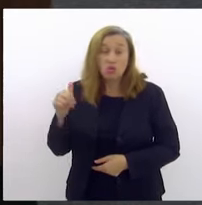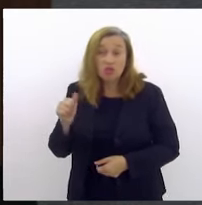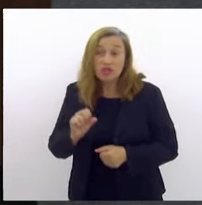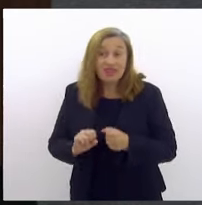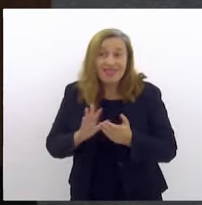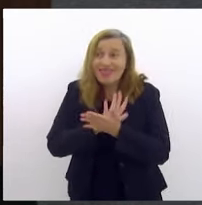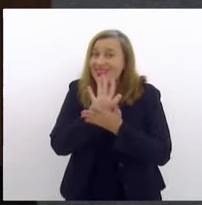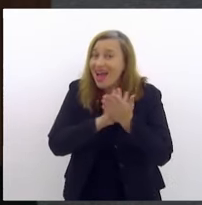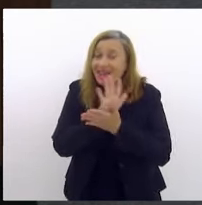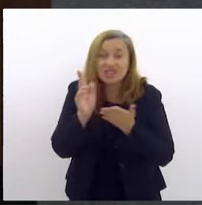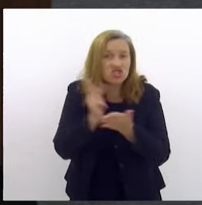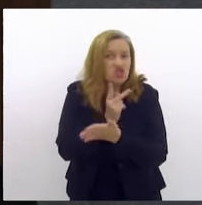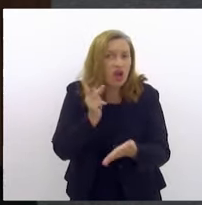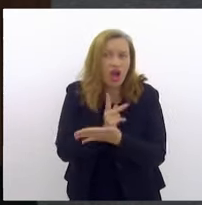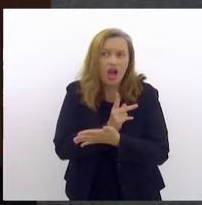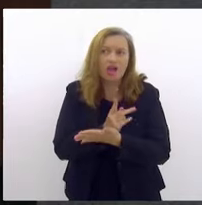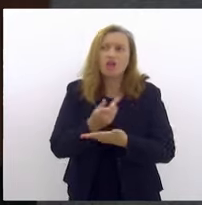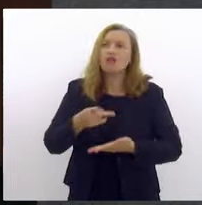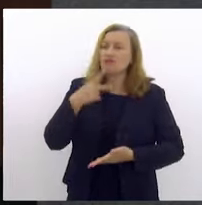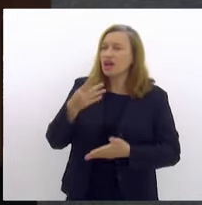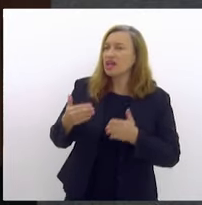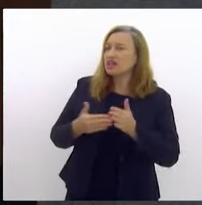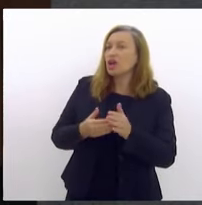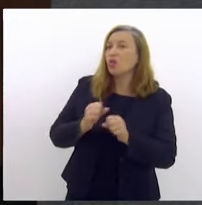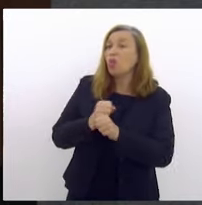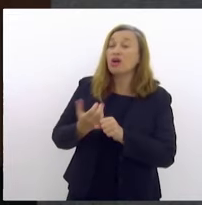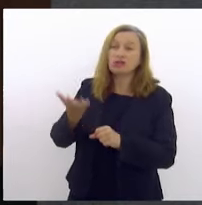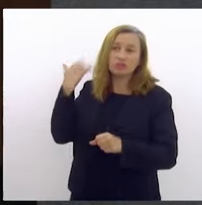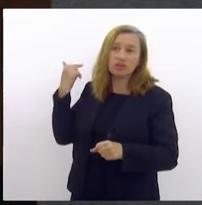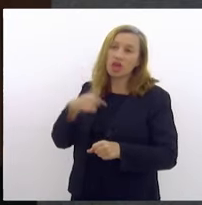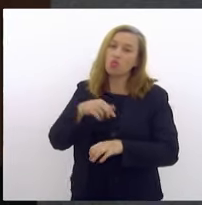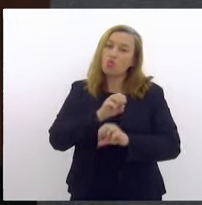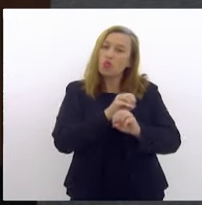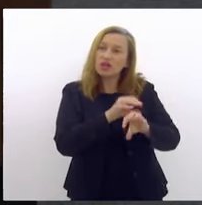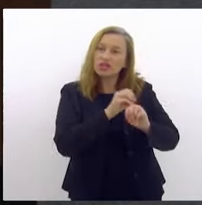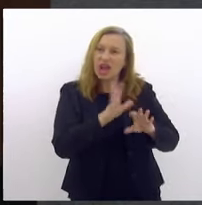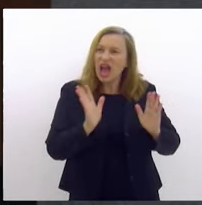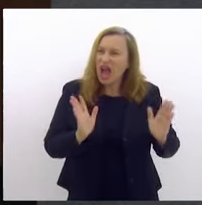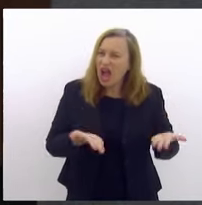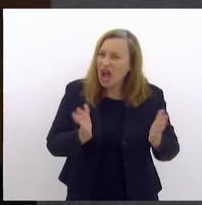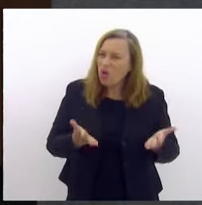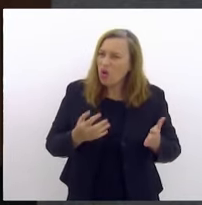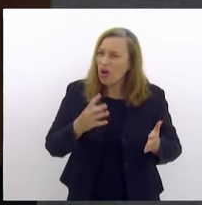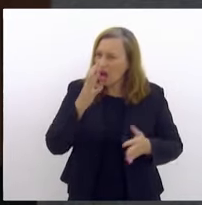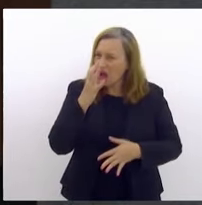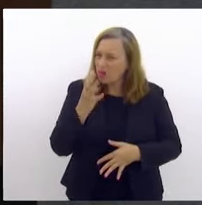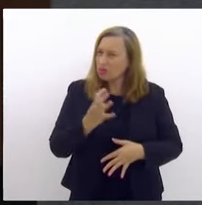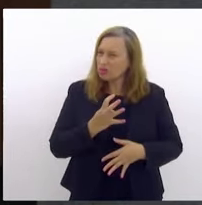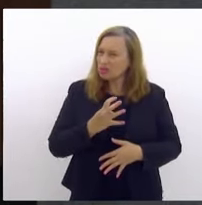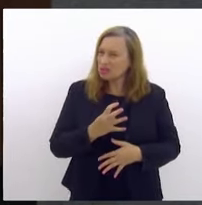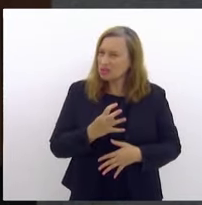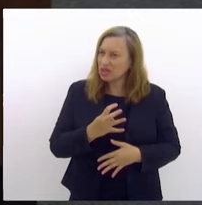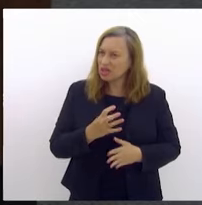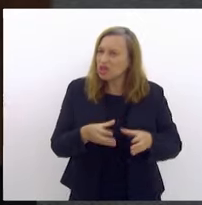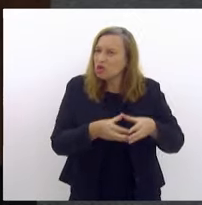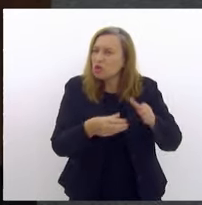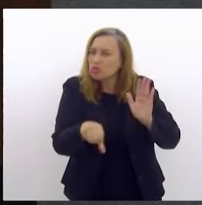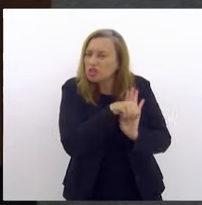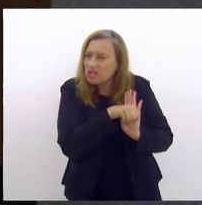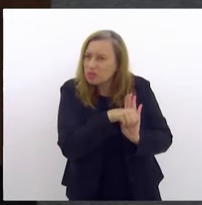absolutamente nada de errado. Como eu falei, até o ano passado eu estava dando aula, aí agora eu sou acusada de participar de uma facção